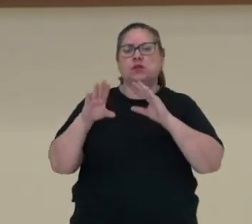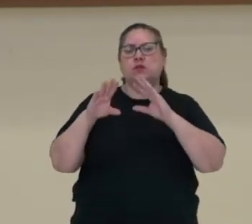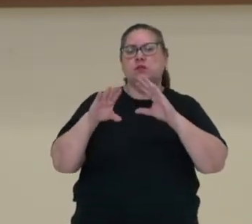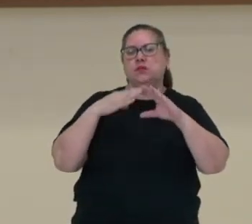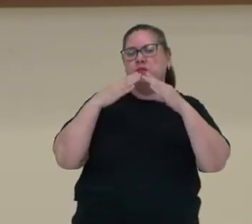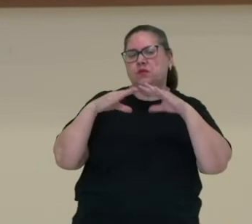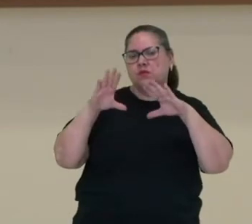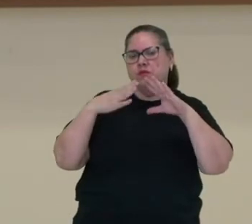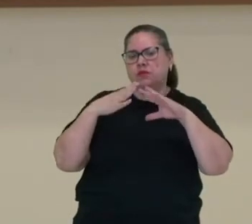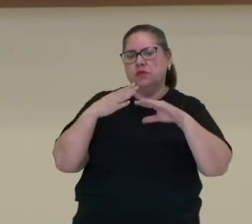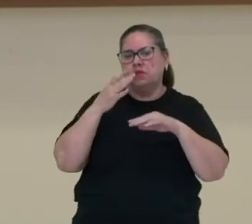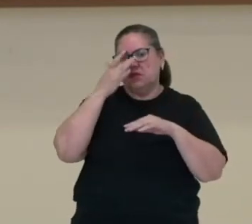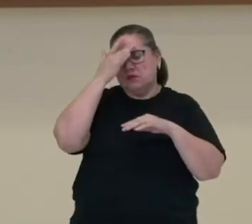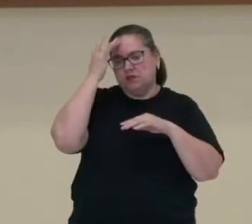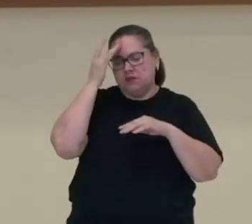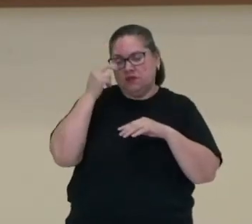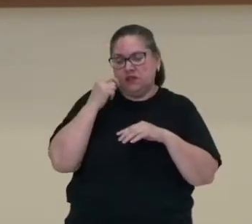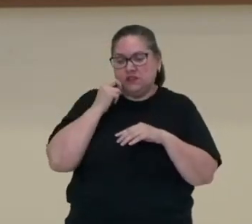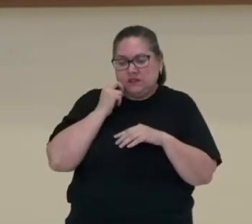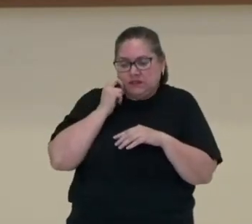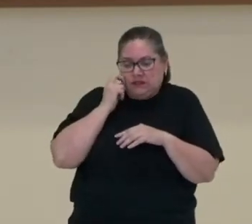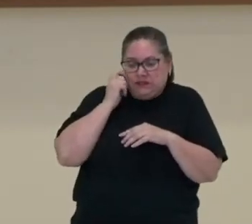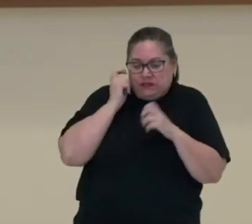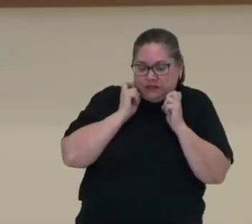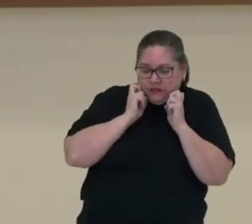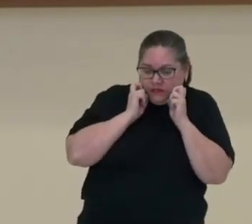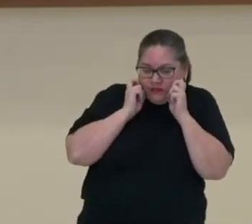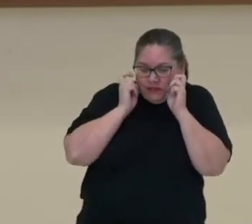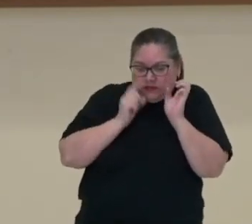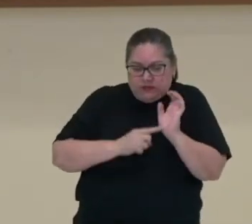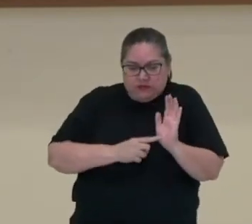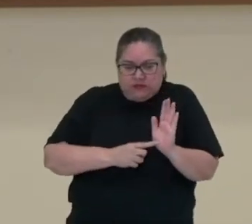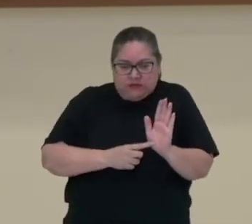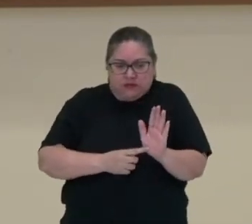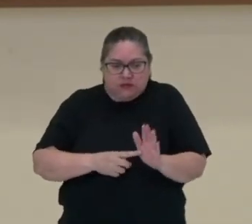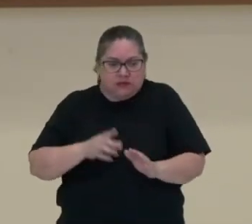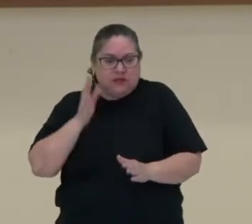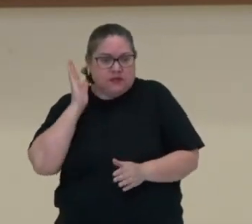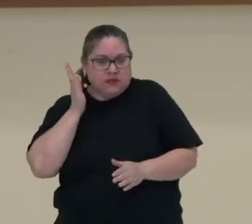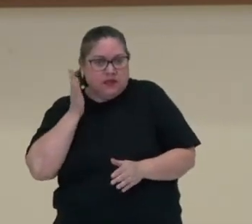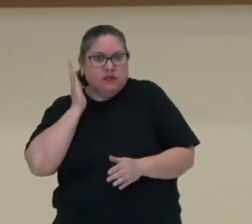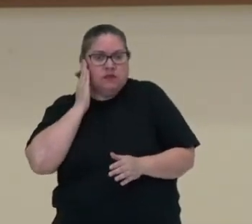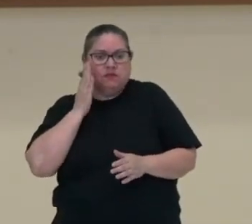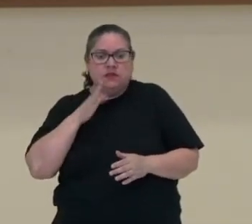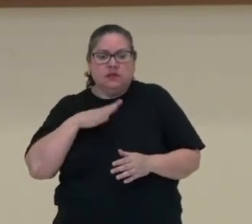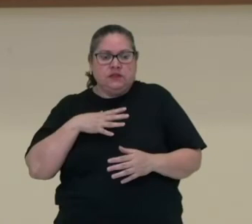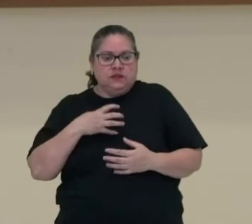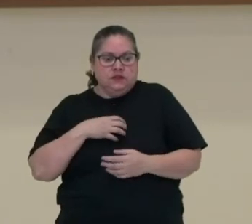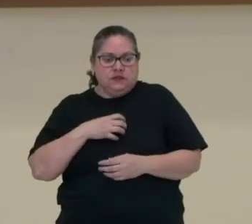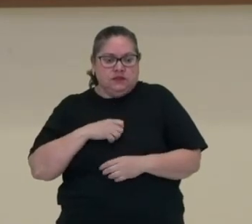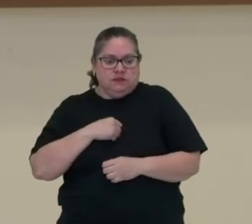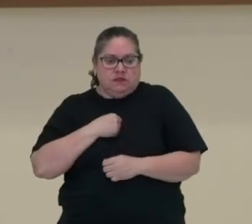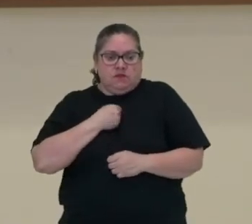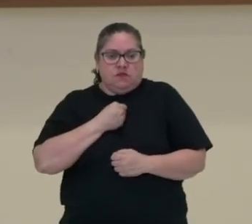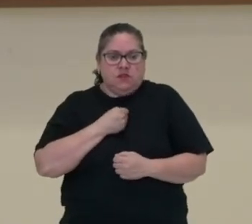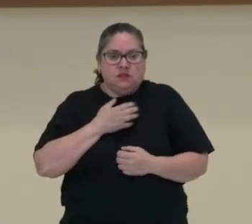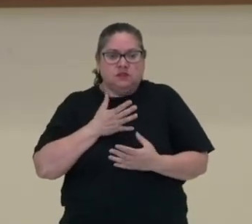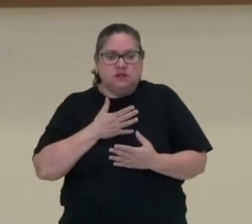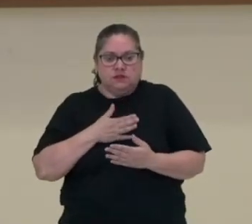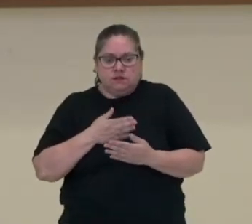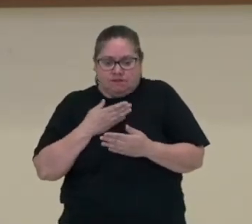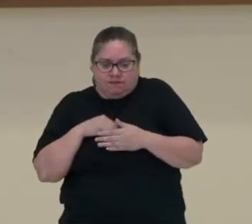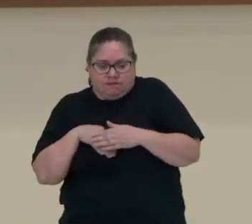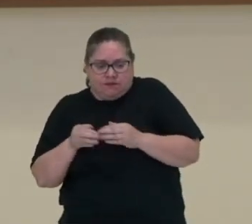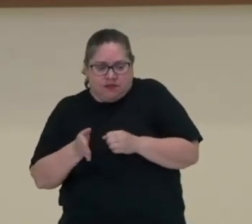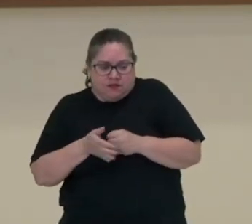pessoa, um clássico, a pessoa tímida quer se apresentar, ela tem um talento, mas ela não tem coragem de se apresentar em público. E